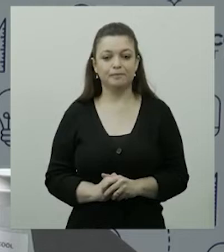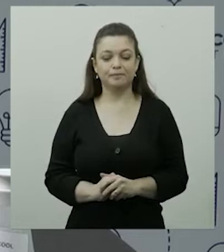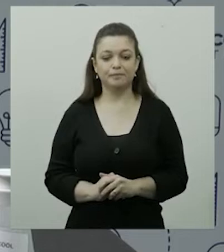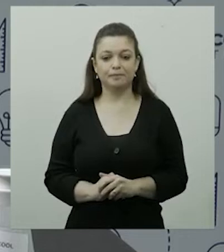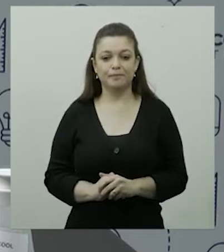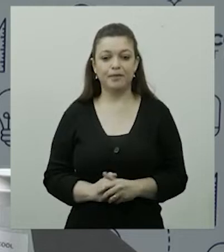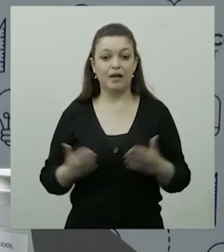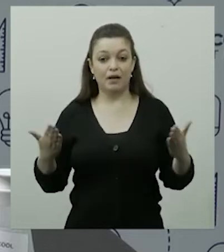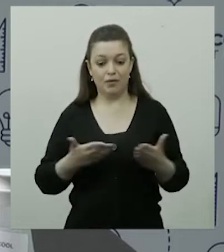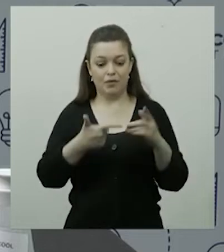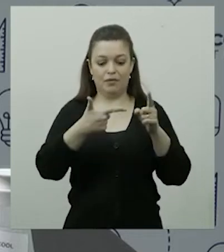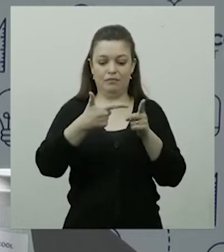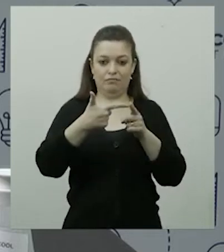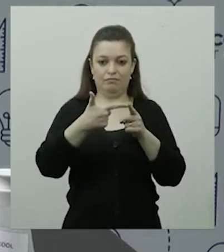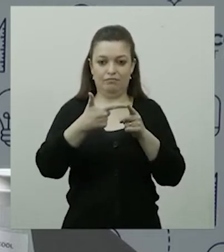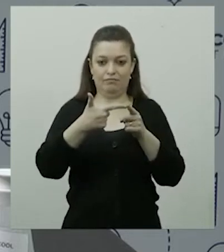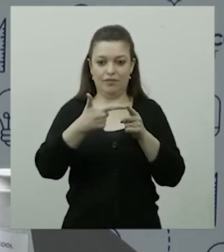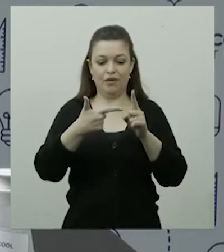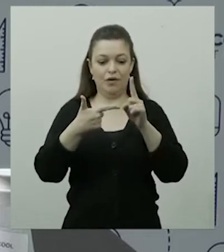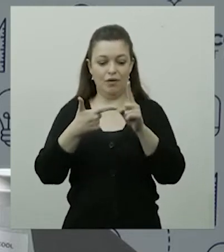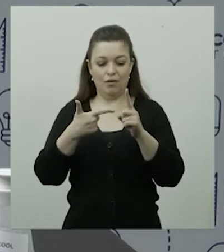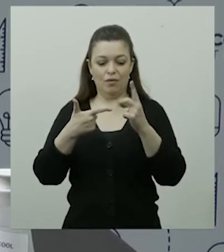agora,